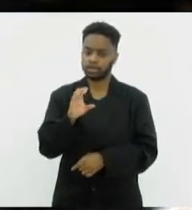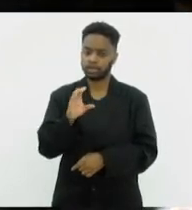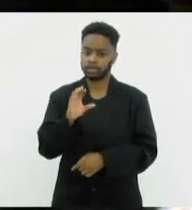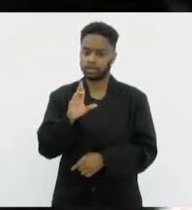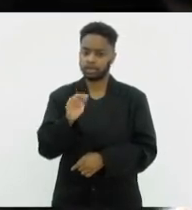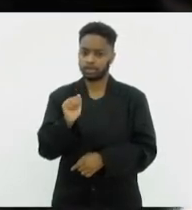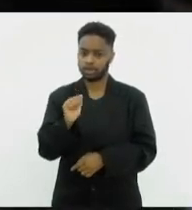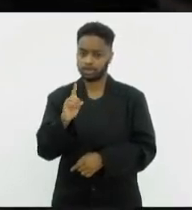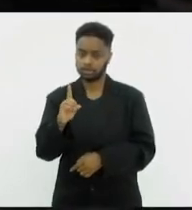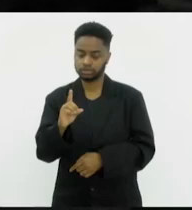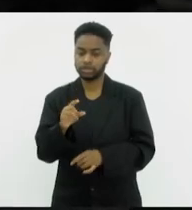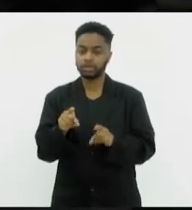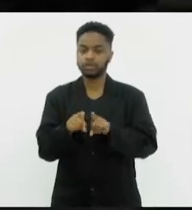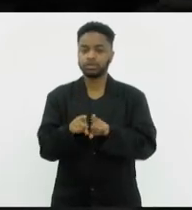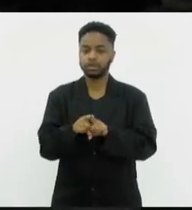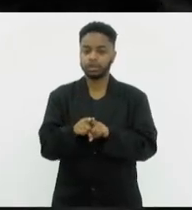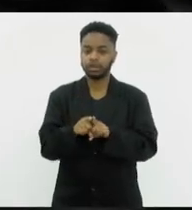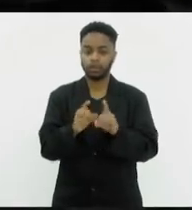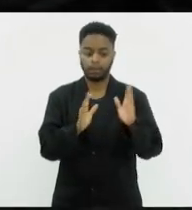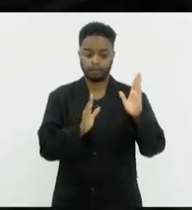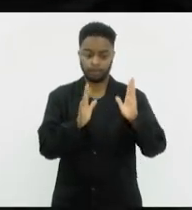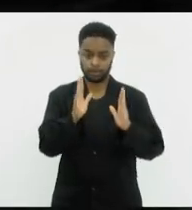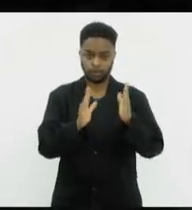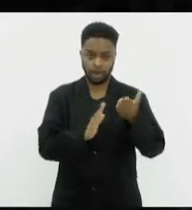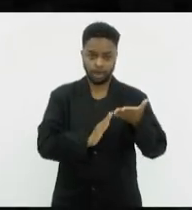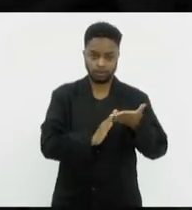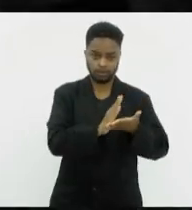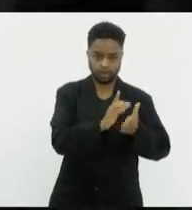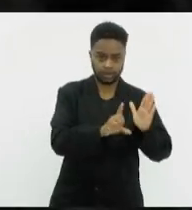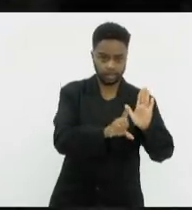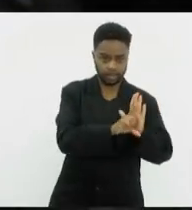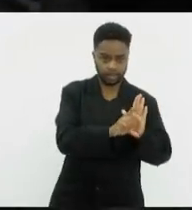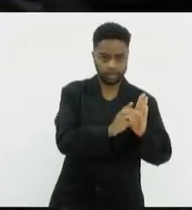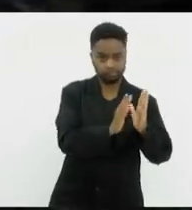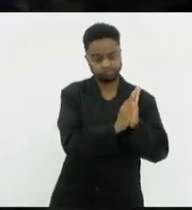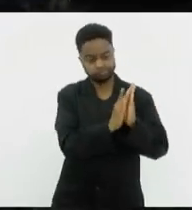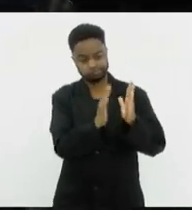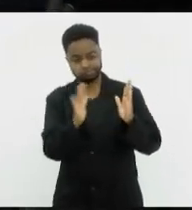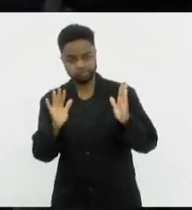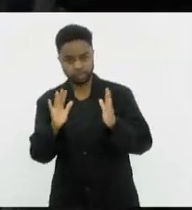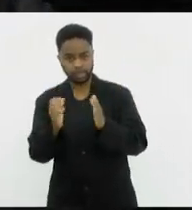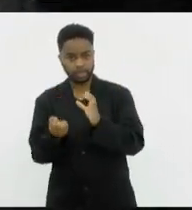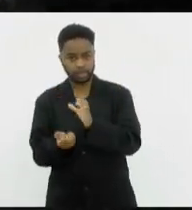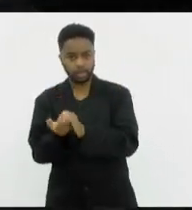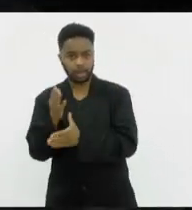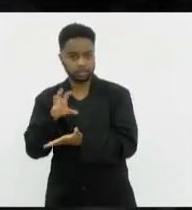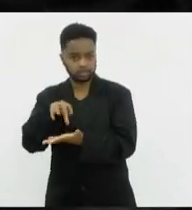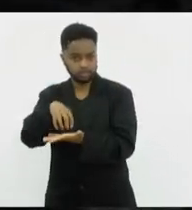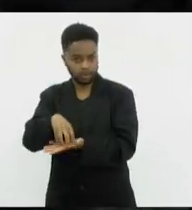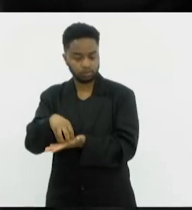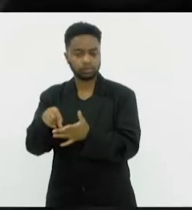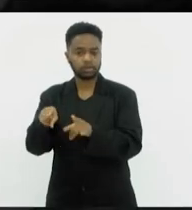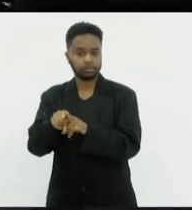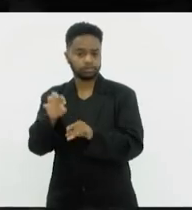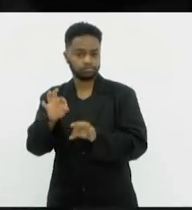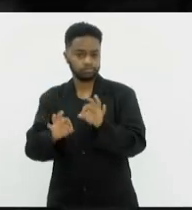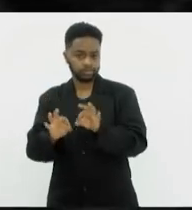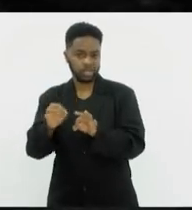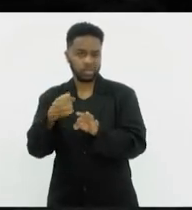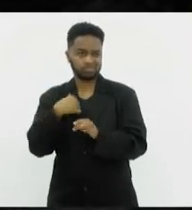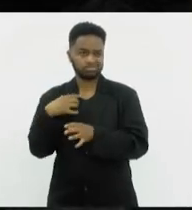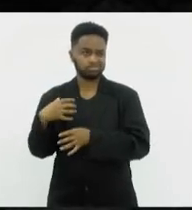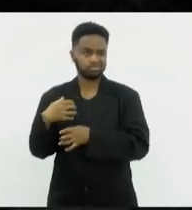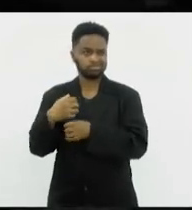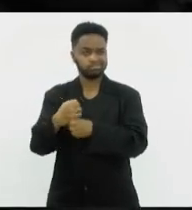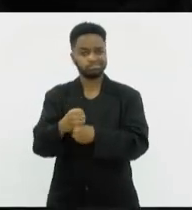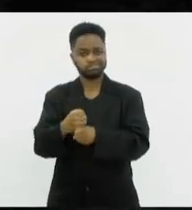Entre a aprovação da lei da criação da DECRAD, a efetiva implantação, pelas minhas contas,